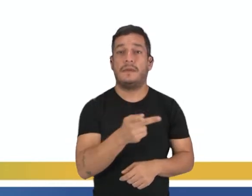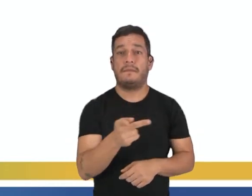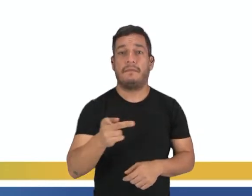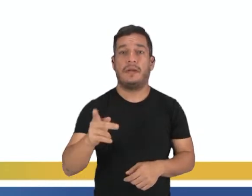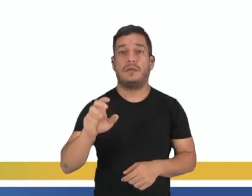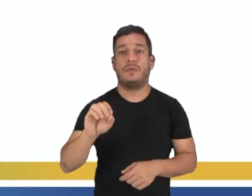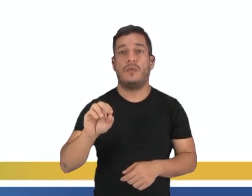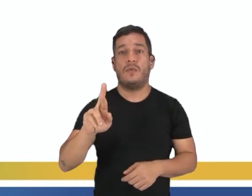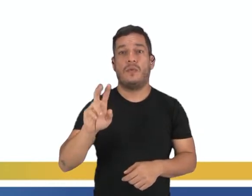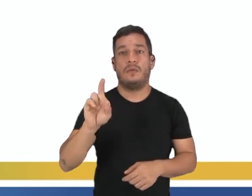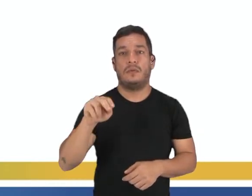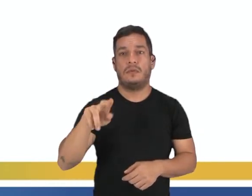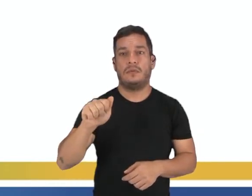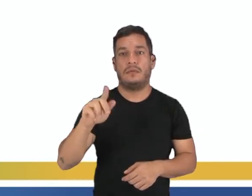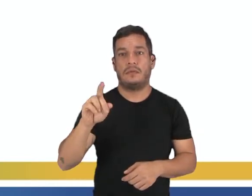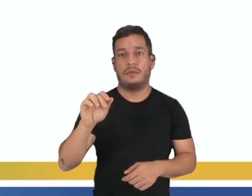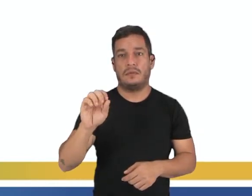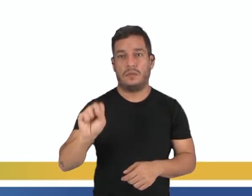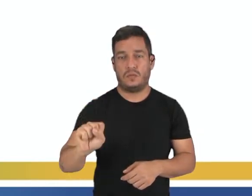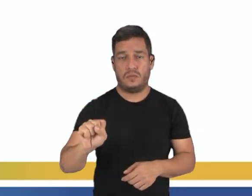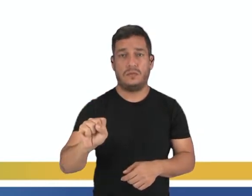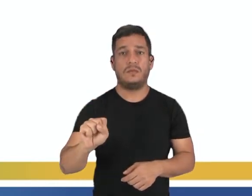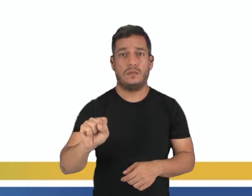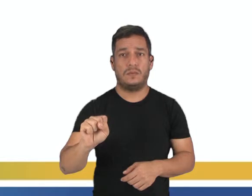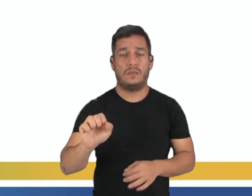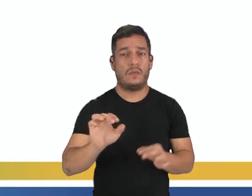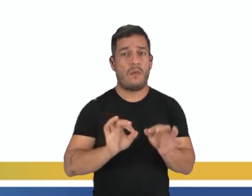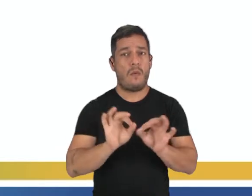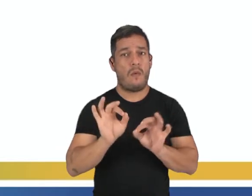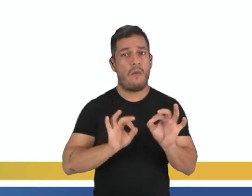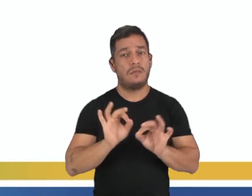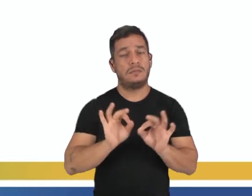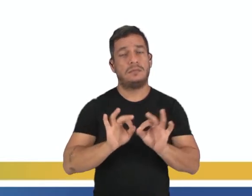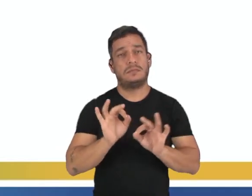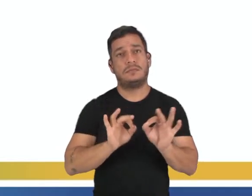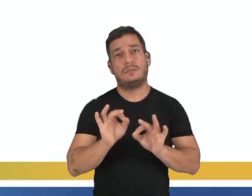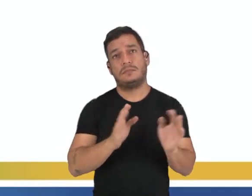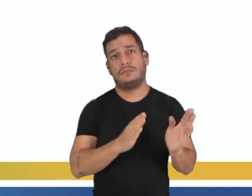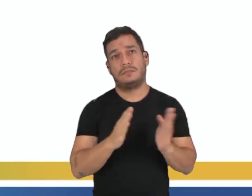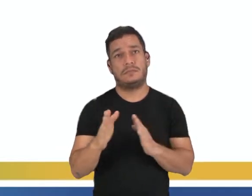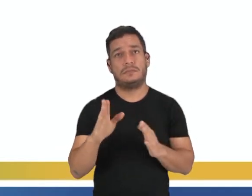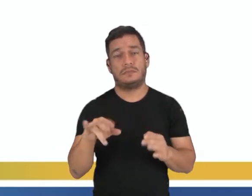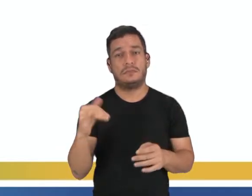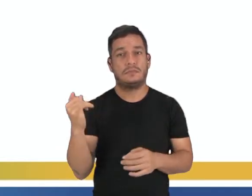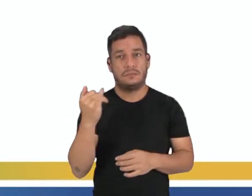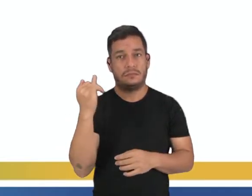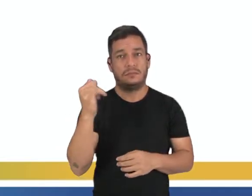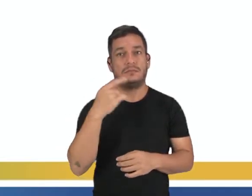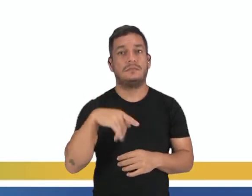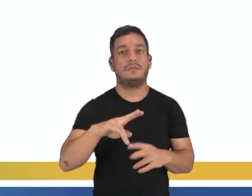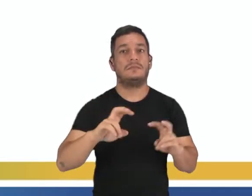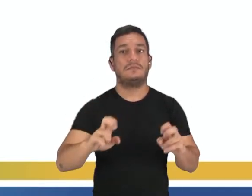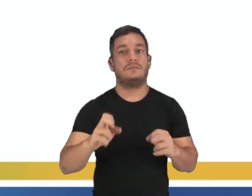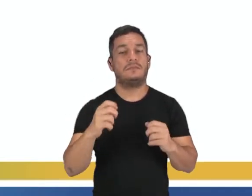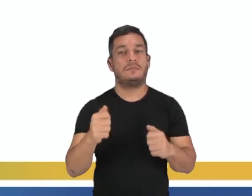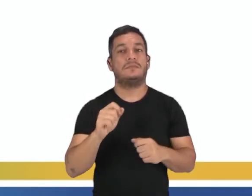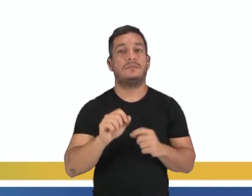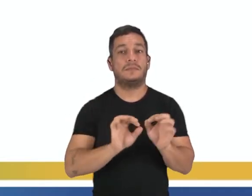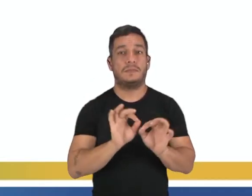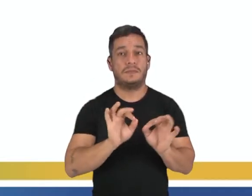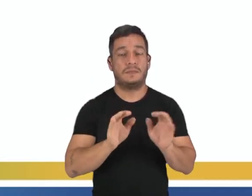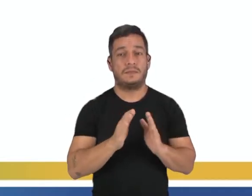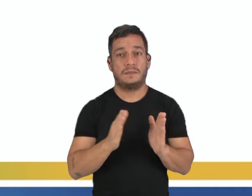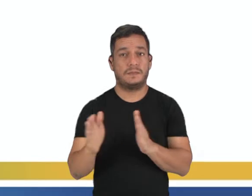pares ordenados, né? Ordenados, uma ordem, tem uma ordem aí que vai importar. A gente vai perceber já já que a ordem